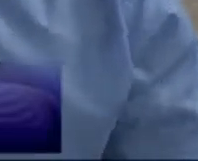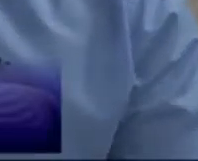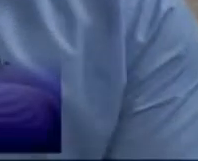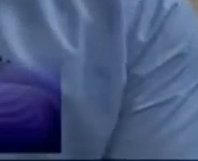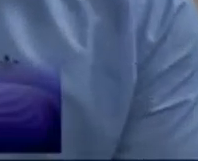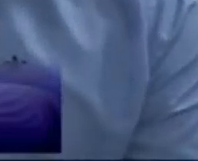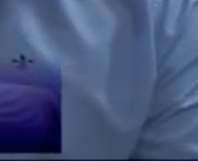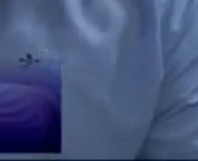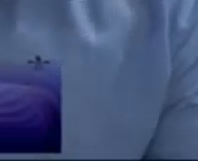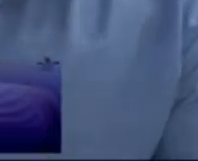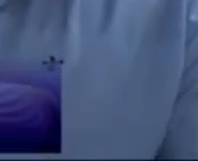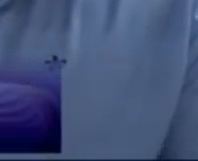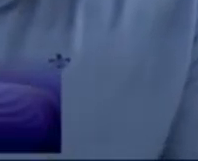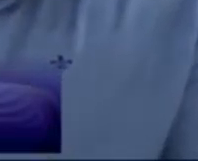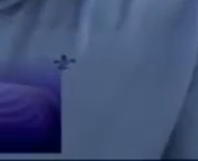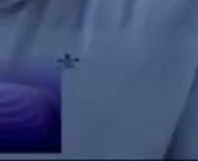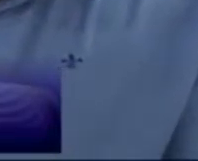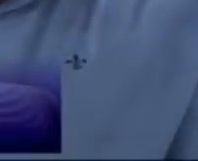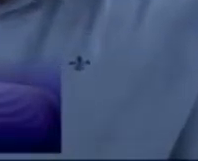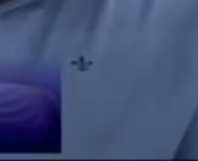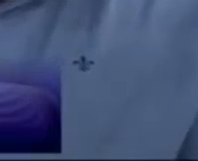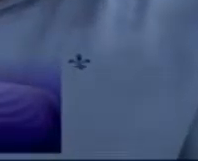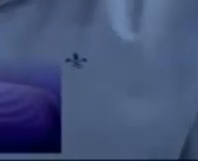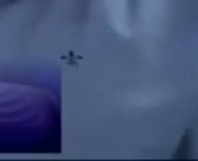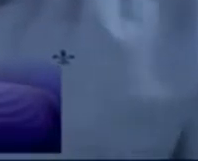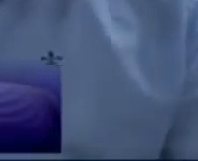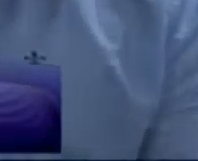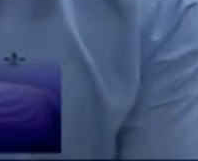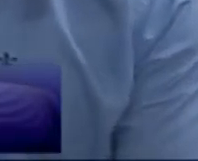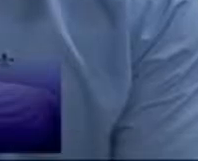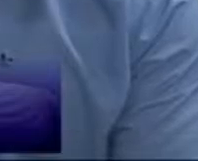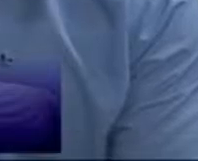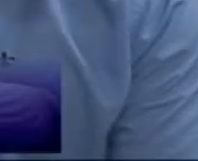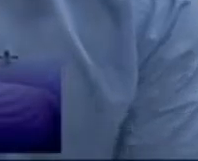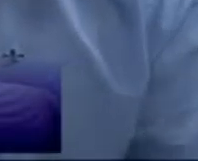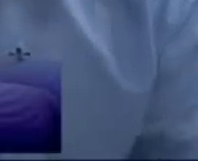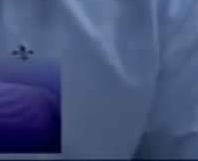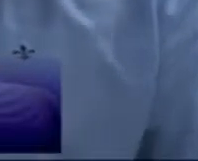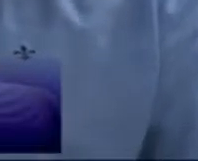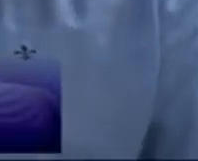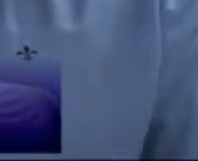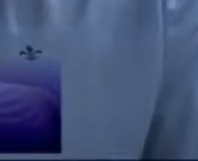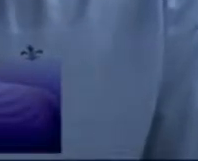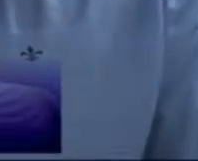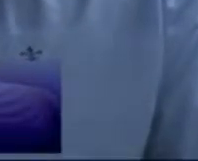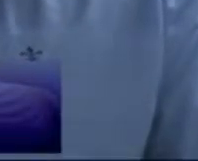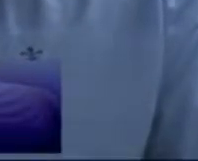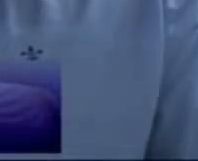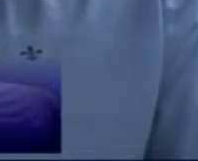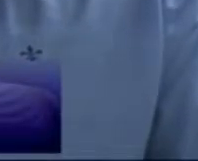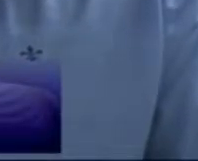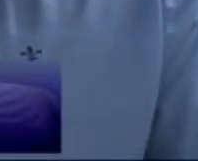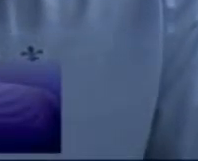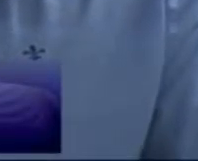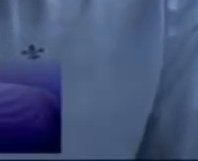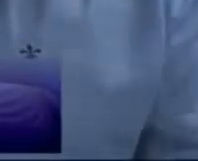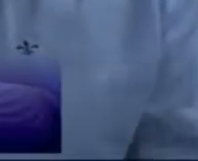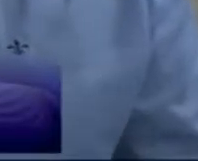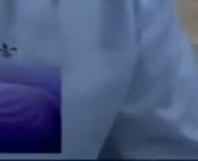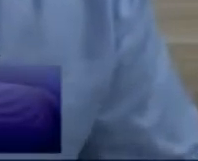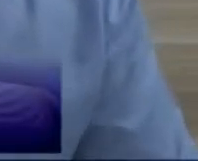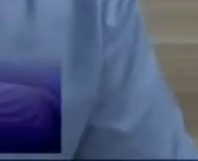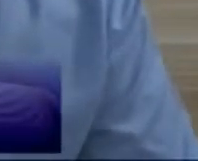7 vereadores. Hoje, para quem não conhece, a audiência pública é um instrumento onde o